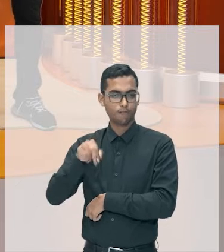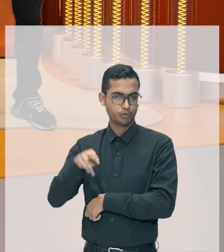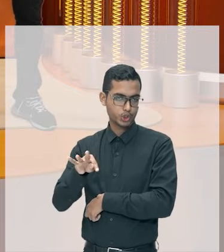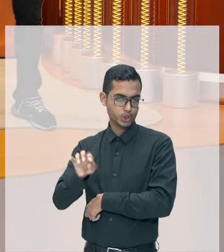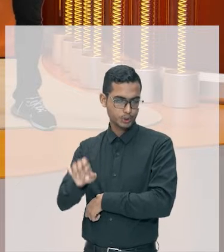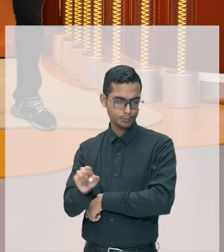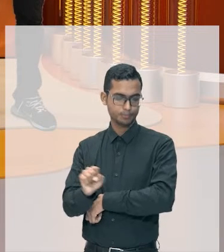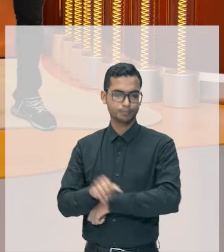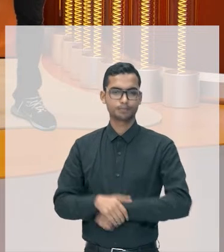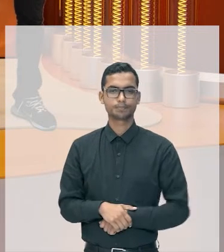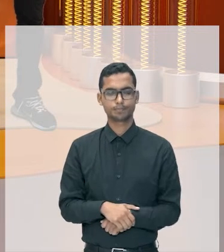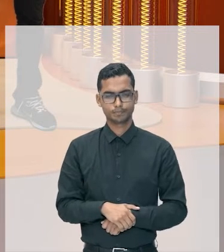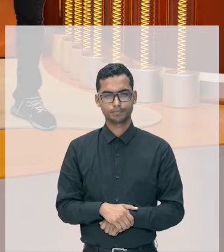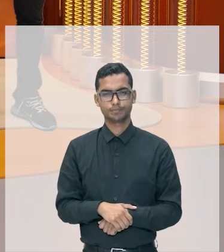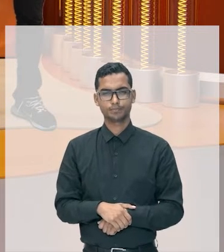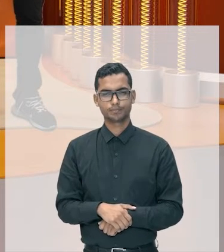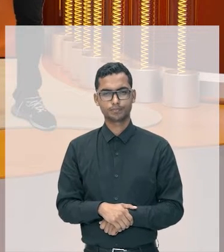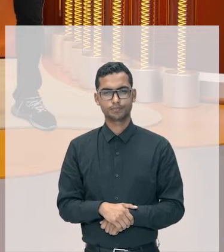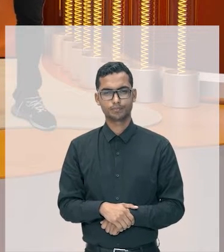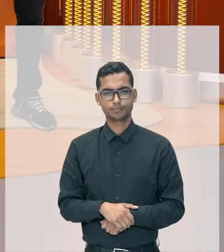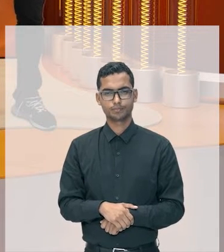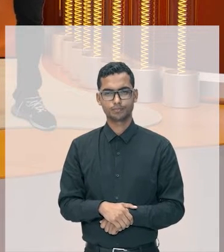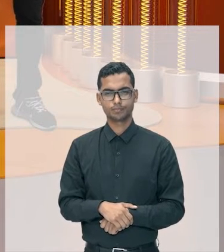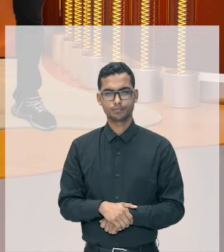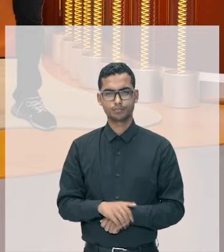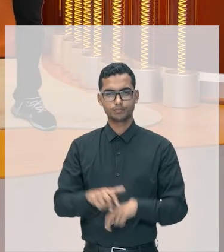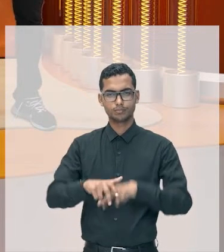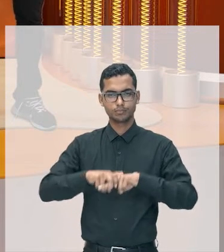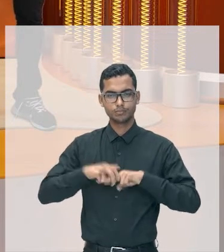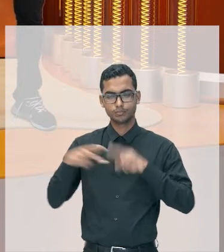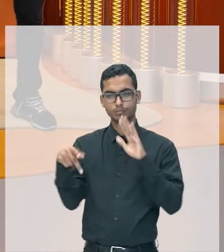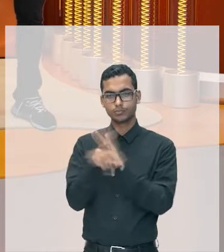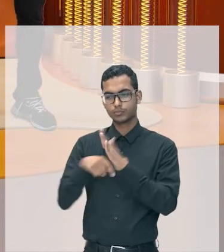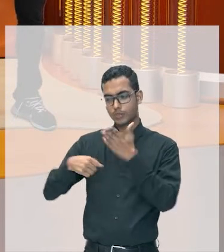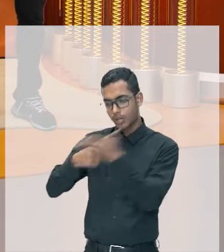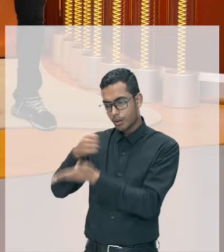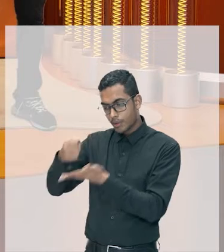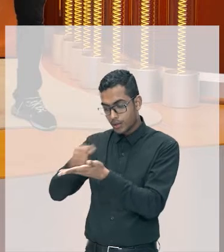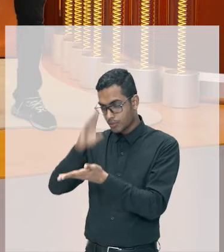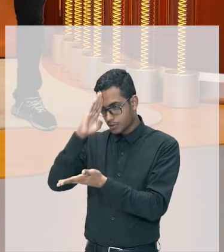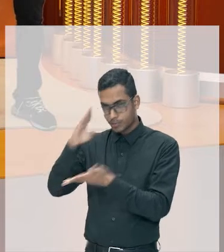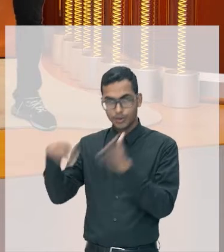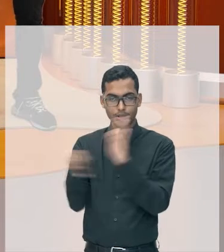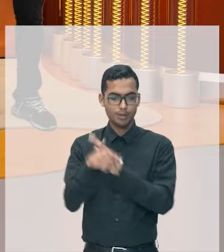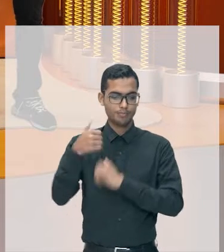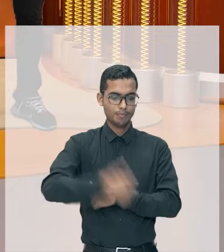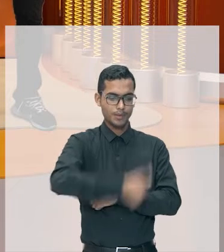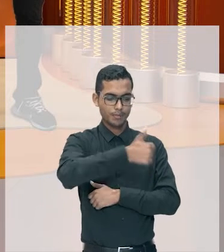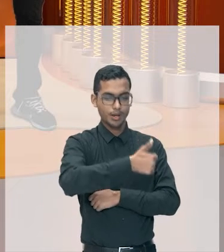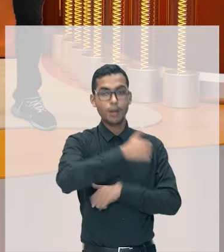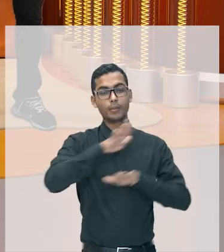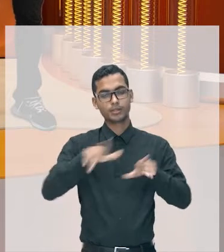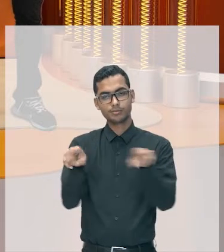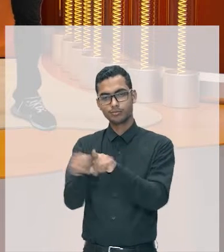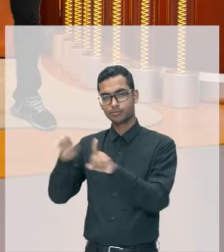secundárias, tá? Olha só, porque elas se baseiam nas fontes primárias, mas também oferecem uma perspectiva